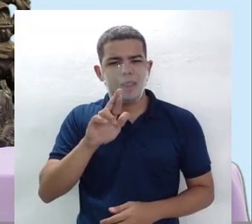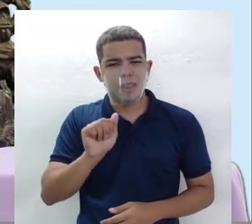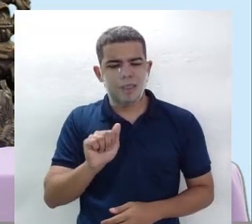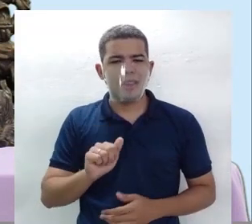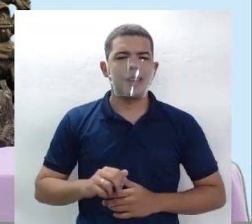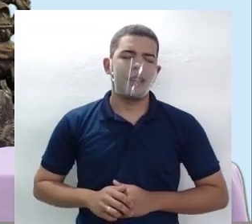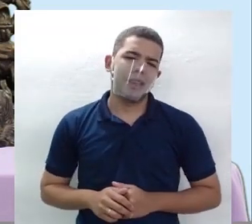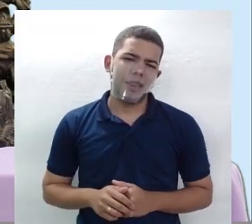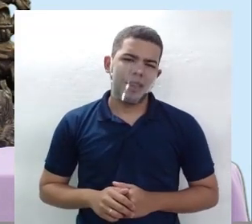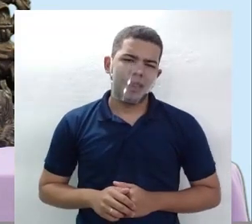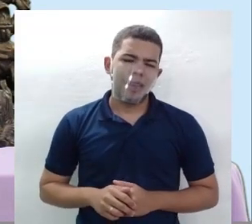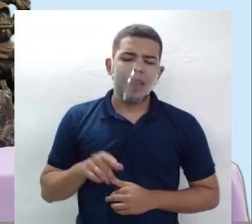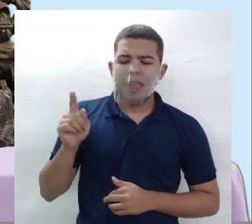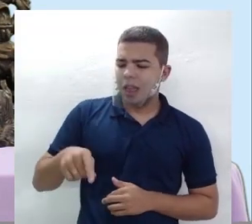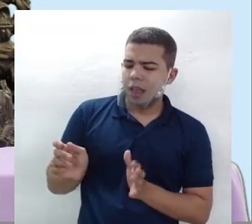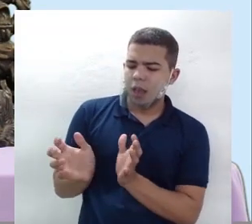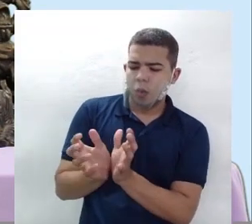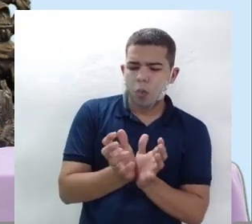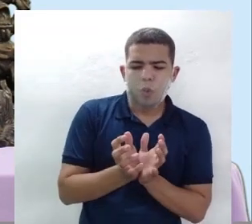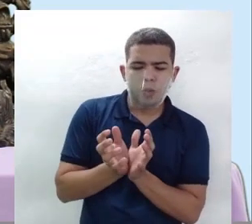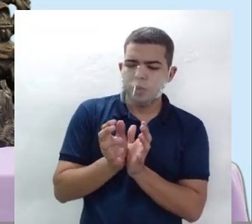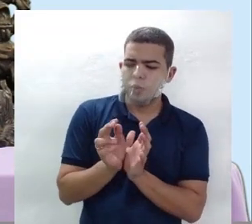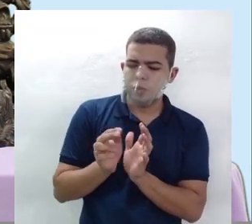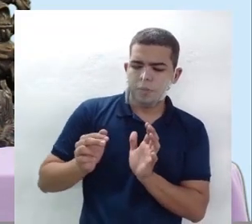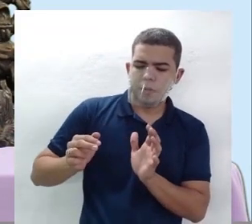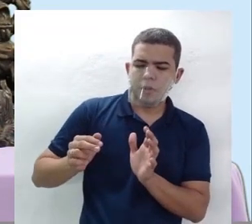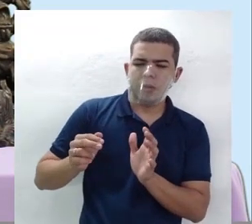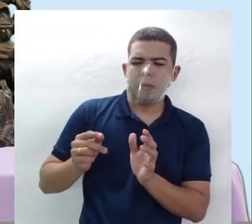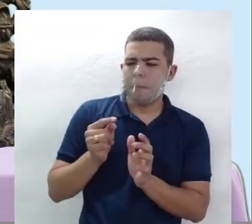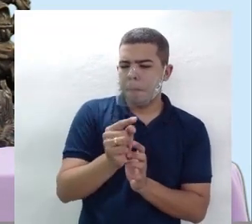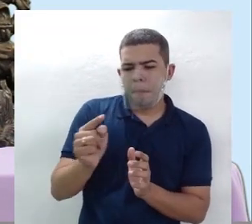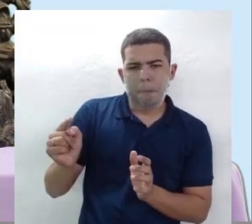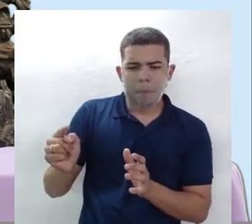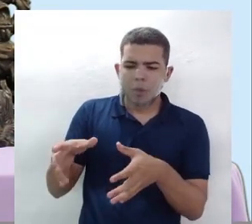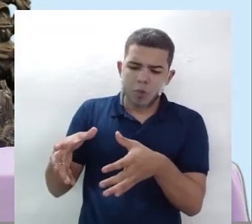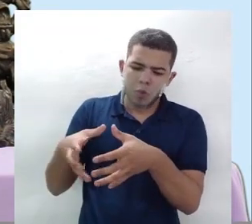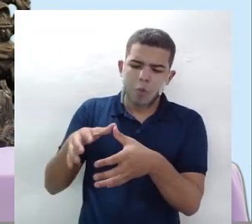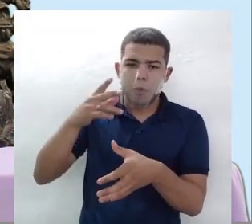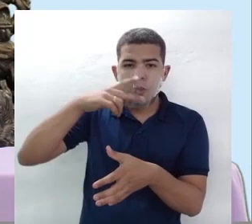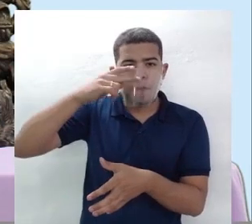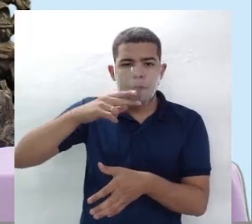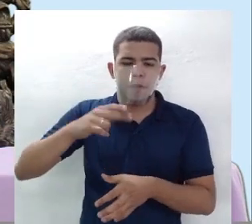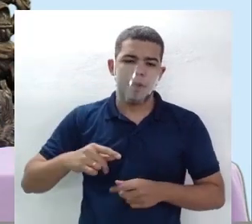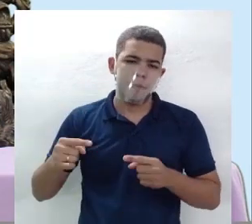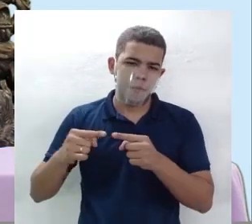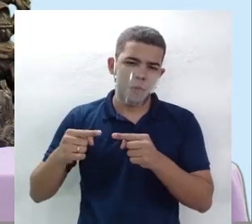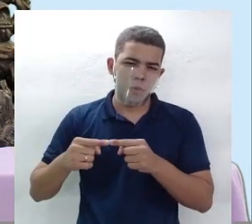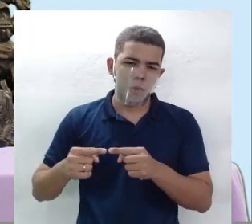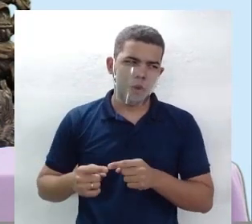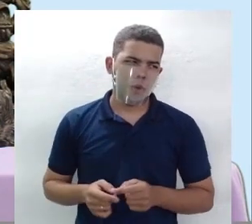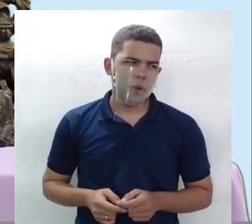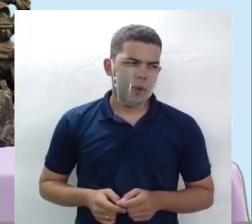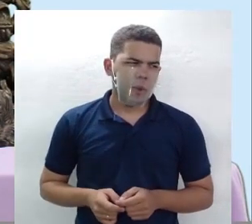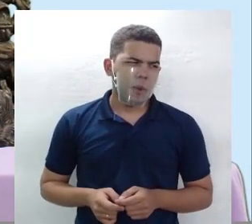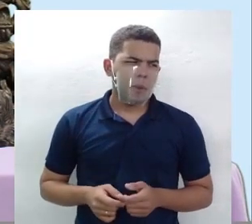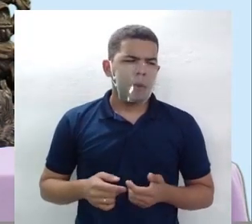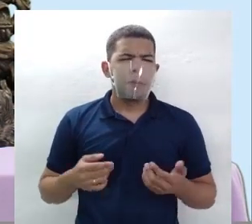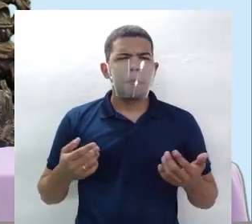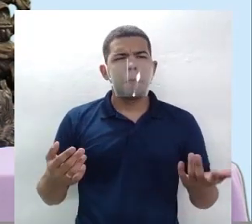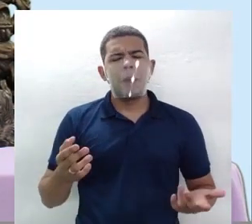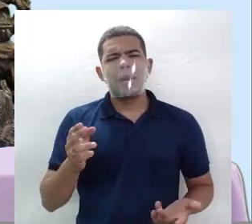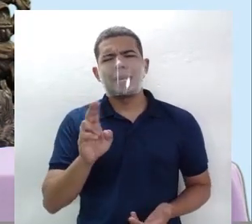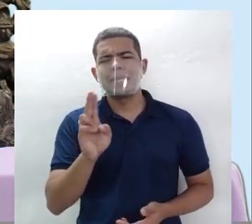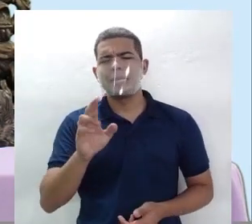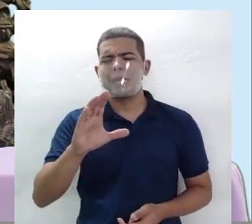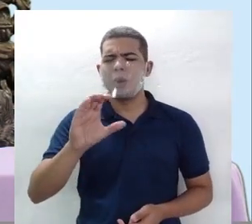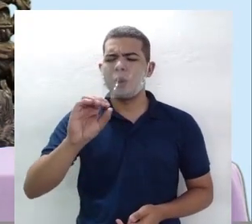população, a gente fala de conjunto de indivíduos de uma mesma espécie. E o que são comunidades?